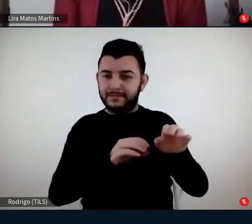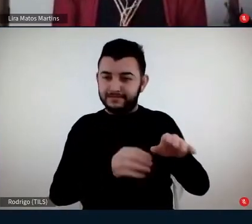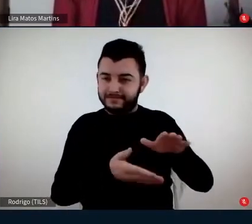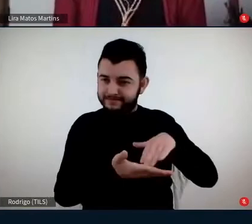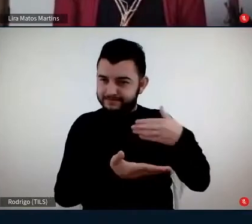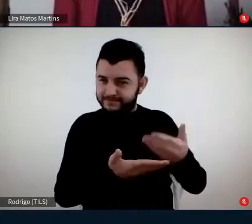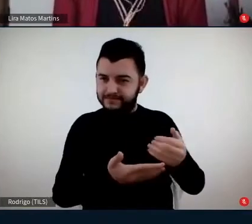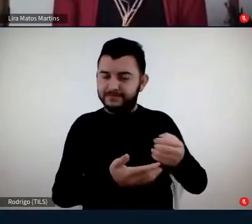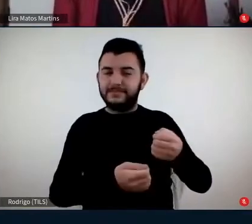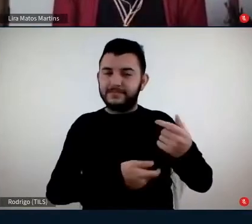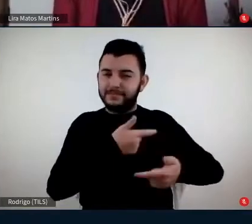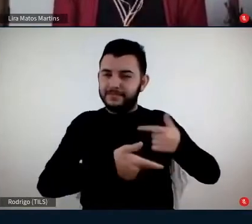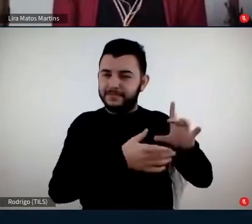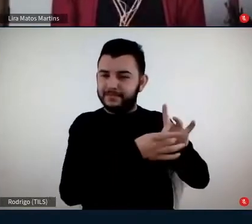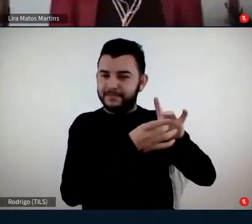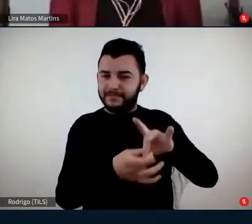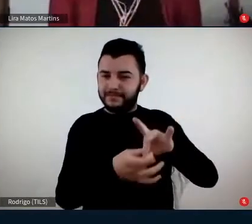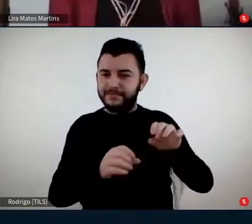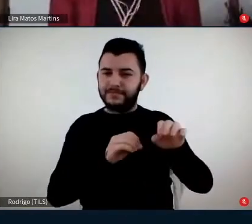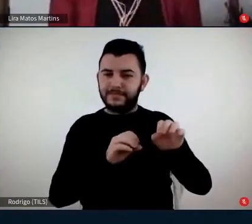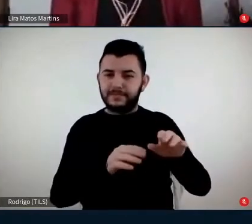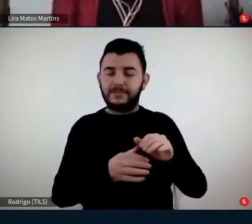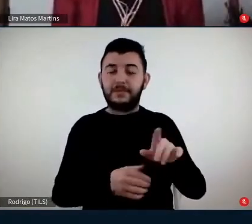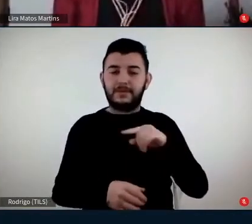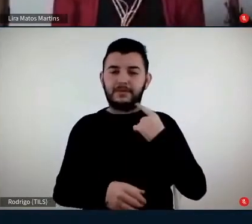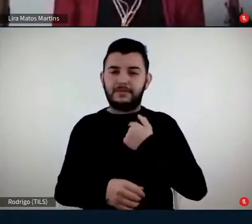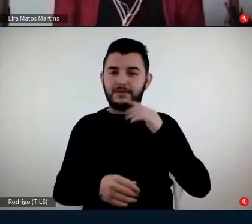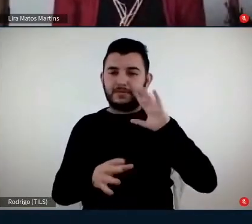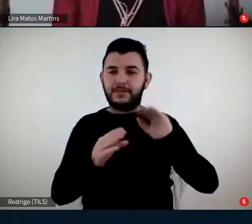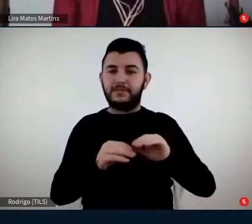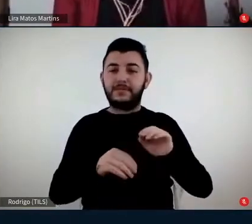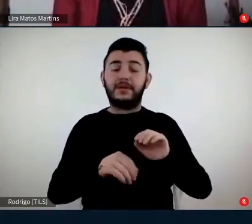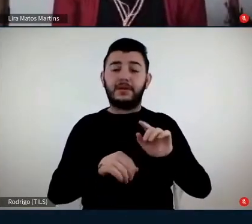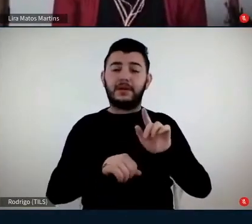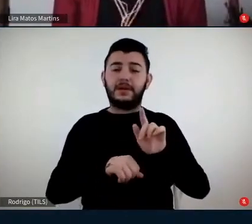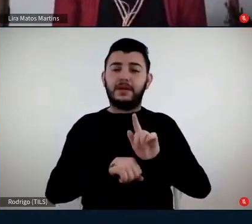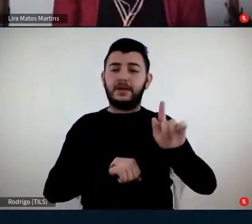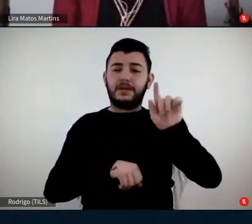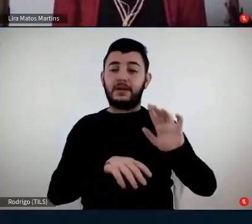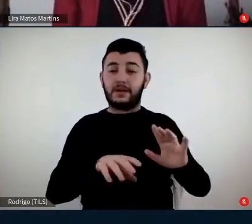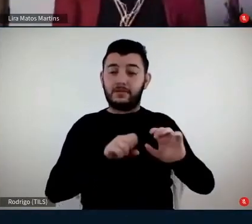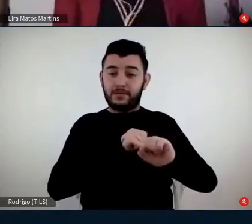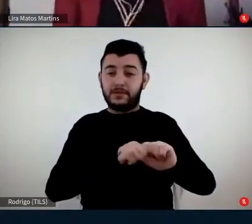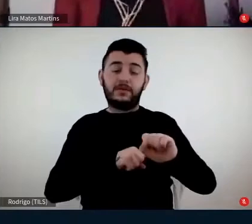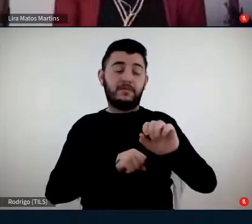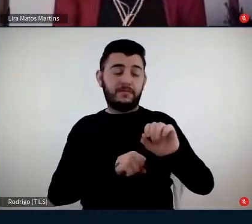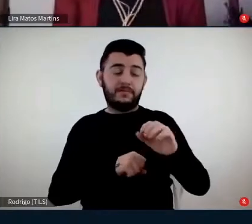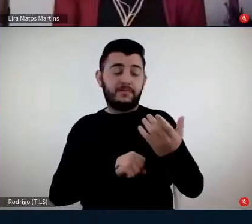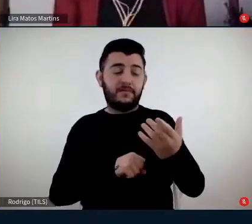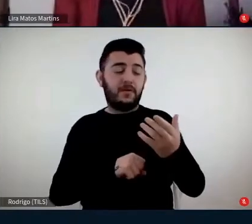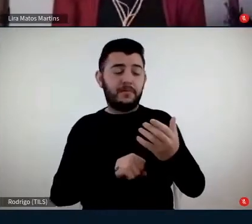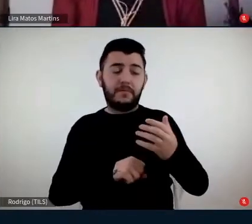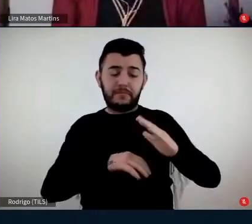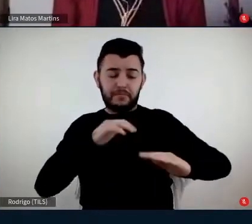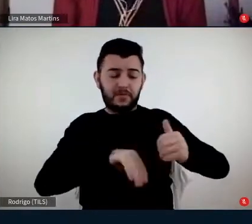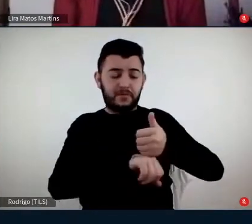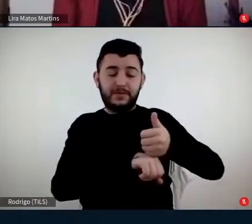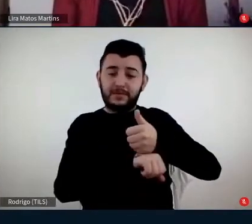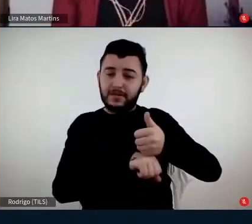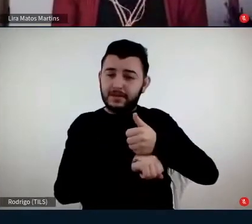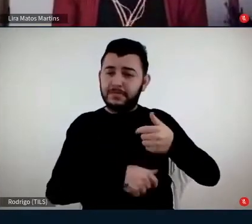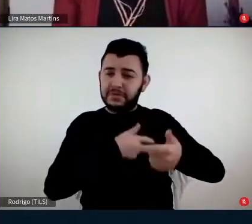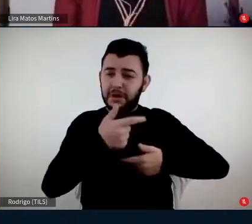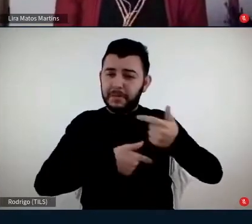continuado, porque a gente sabe que as graduações formam profissionais generalistas e o CAS ele vai